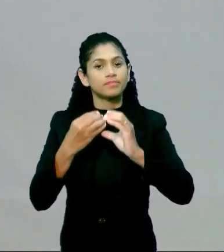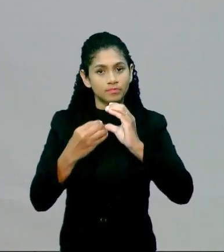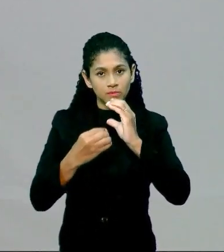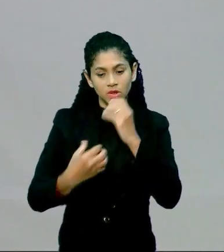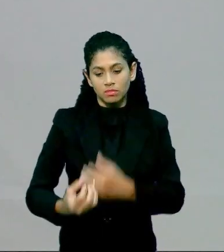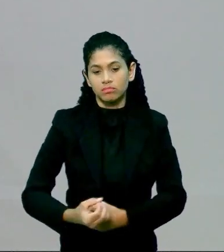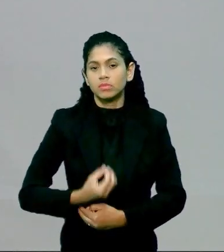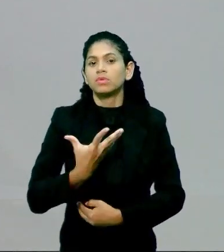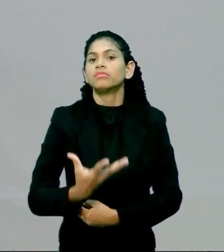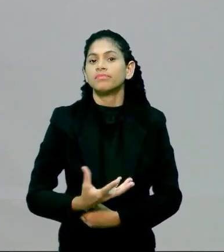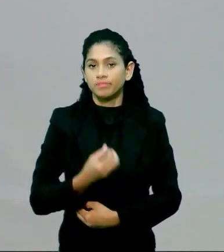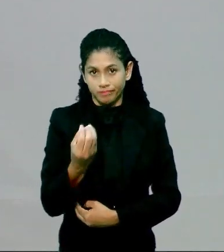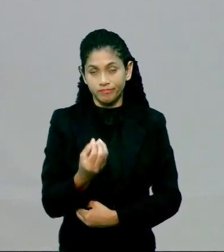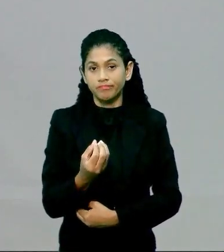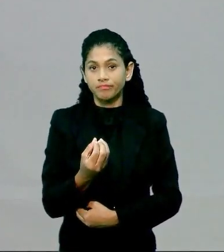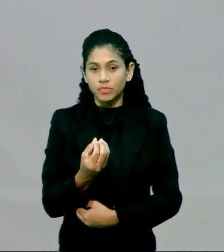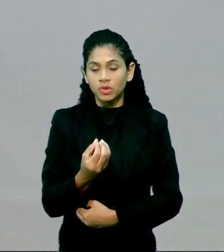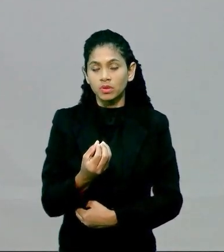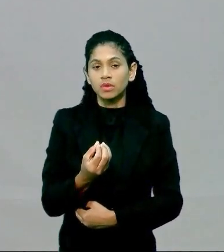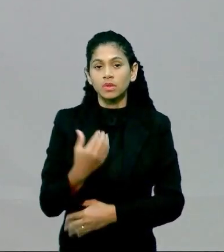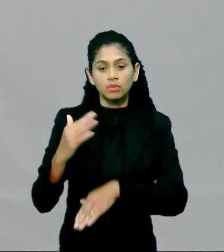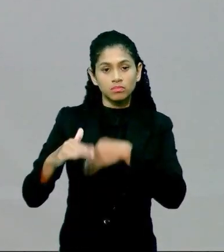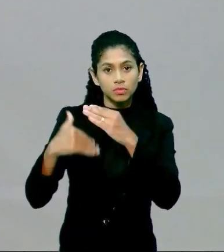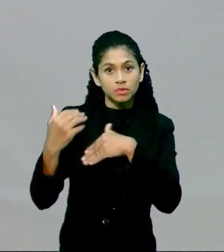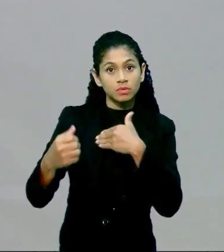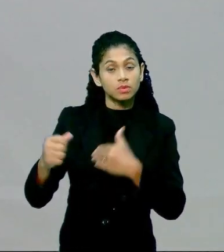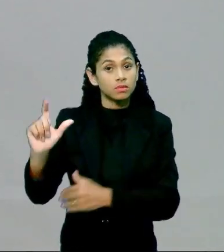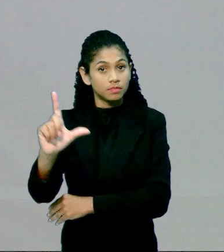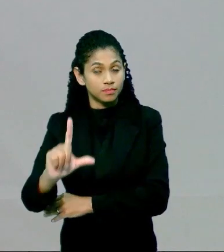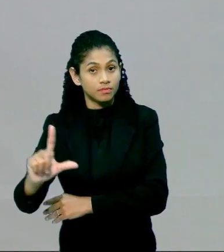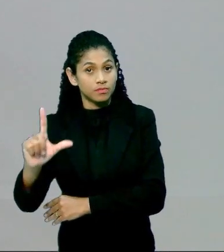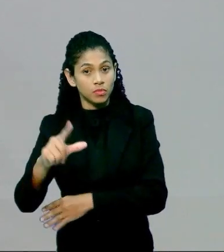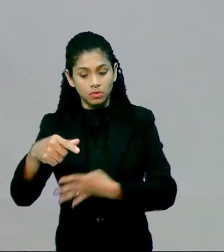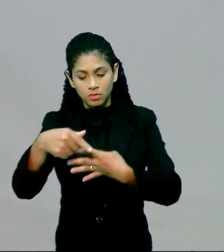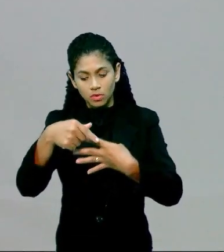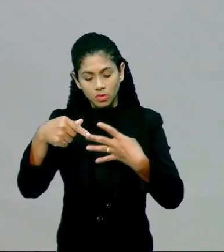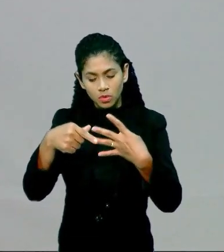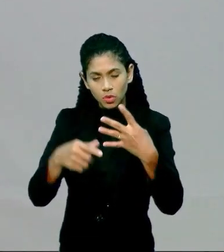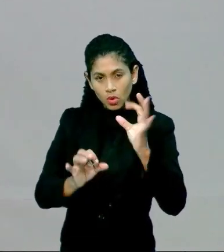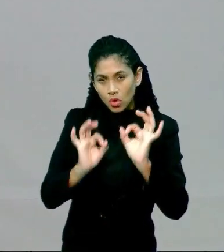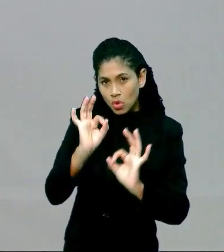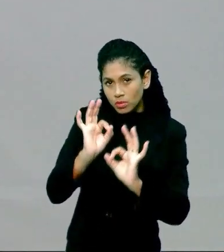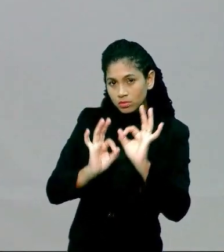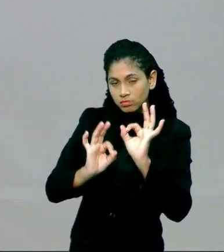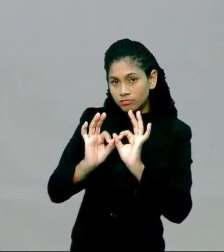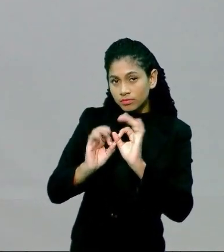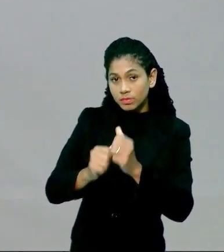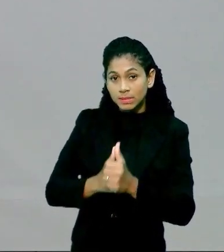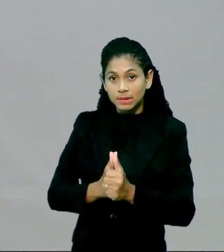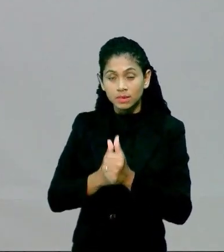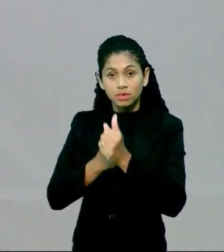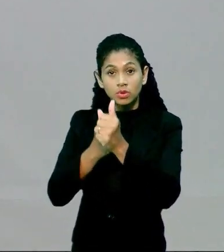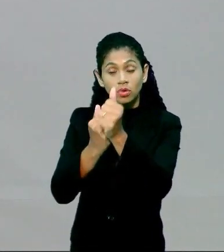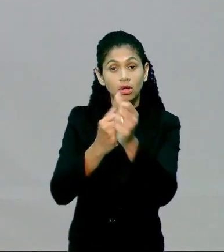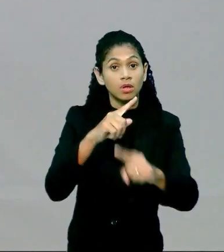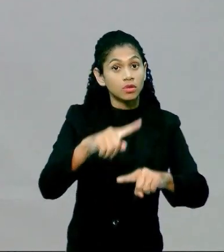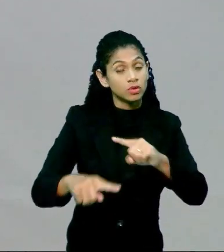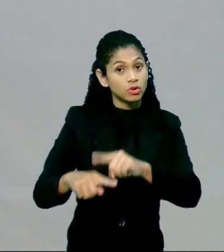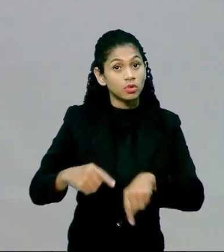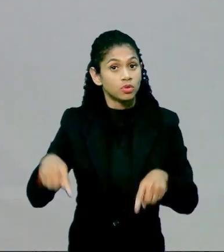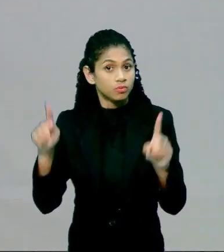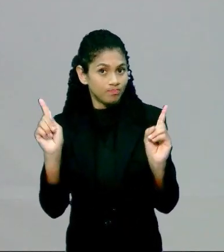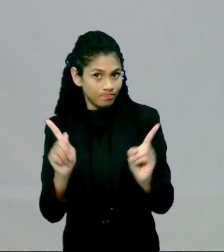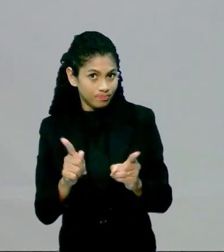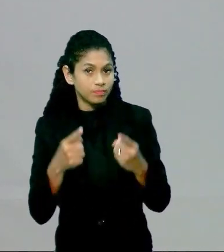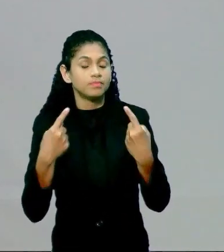São produções literárias organizadas em versos, feitas para serem acompanhadas de instrumentos musicais. Então,